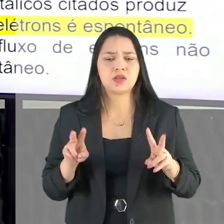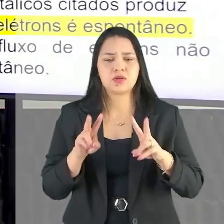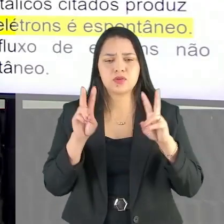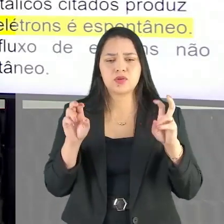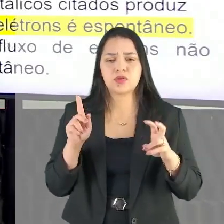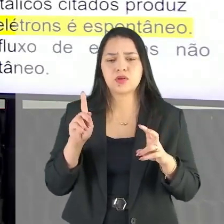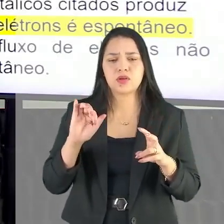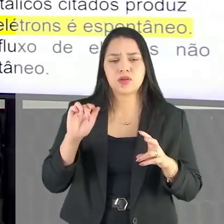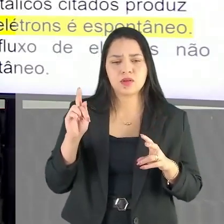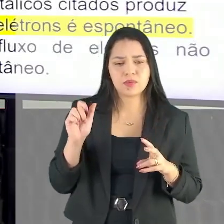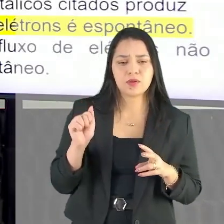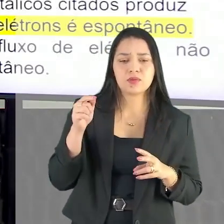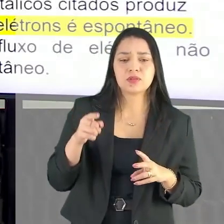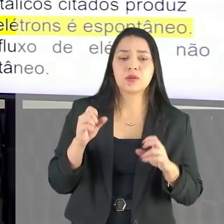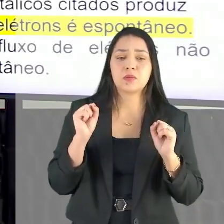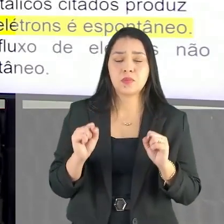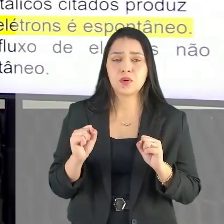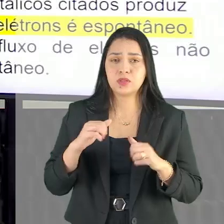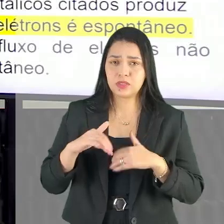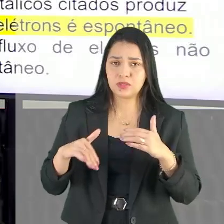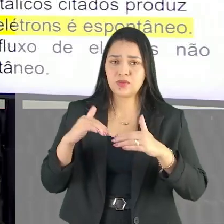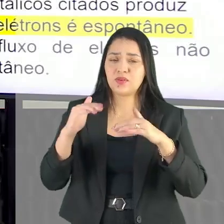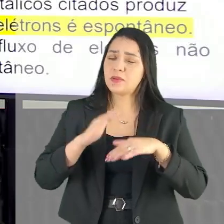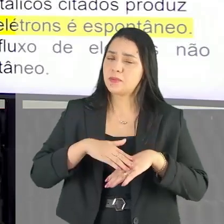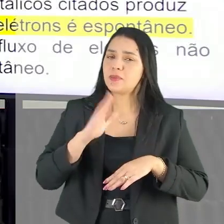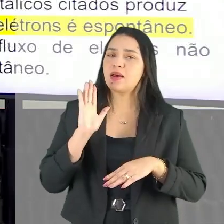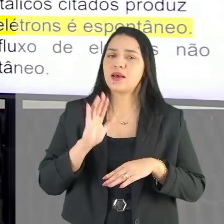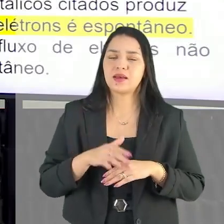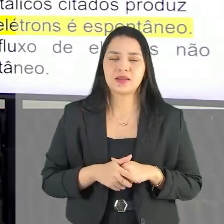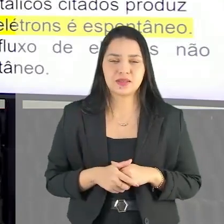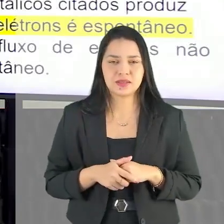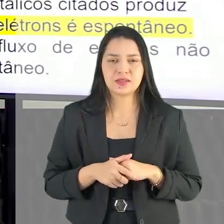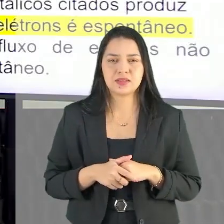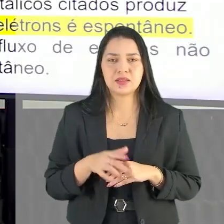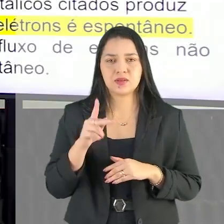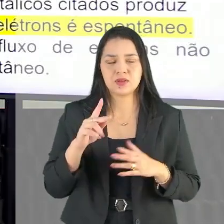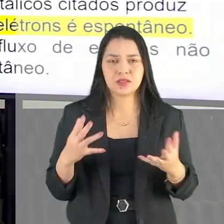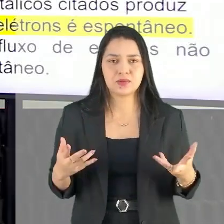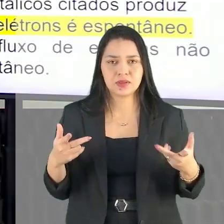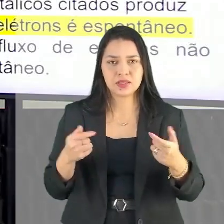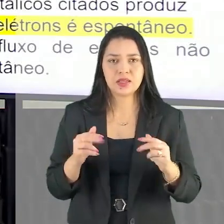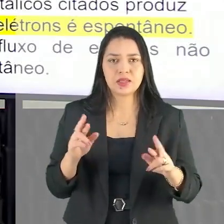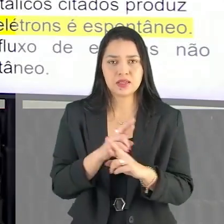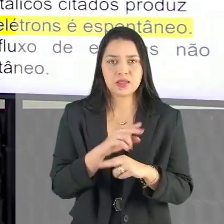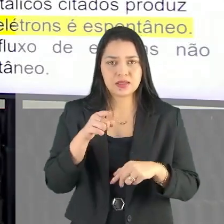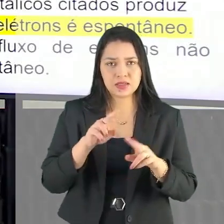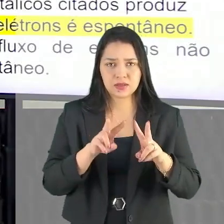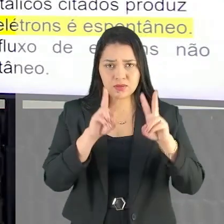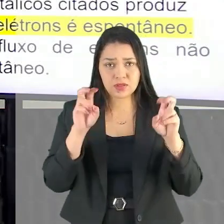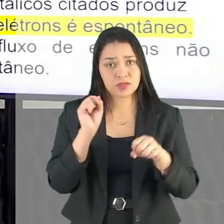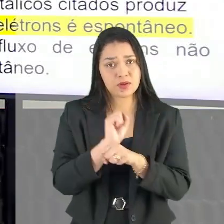pilha e eletrólise, para que você consiga desenvolver mais essas suas habilidades relacionadas a esse assunto.